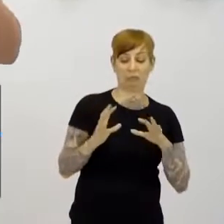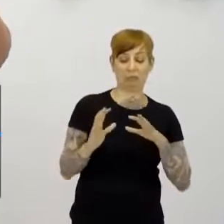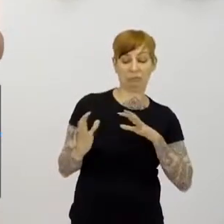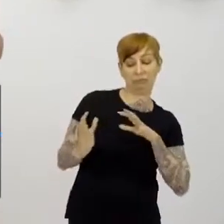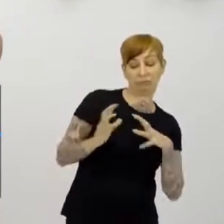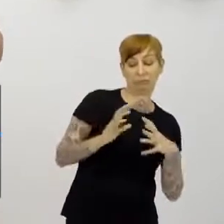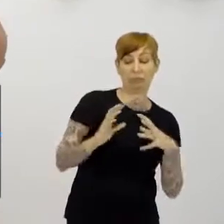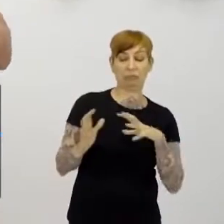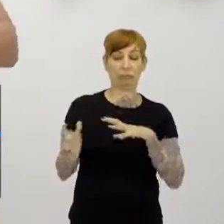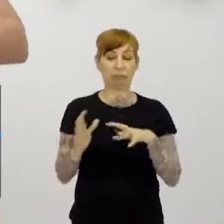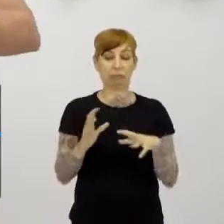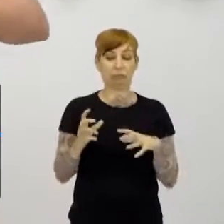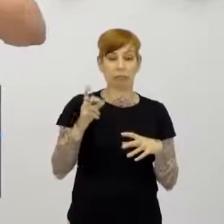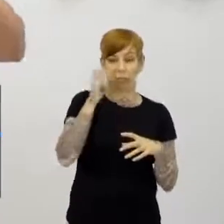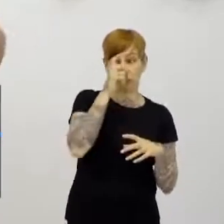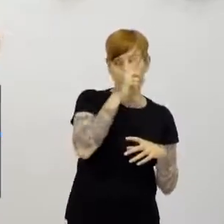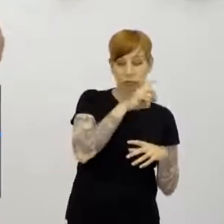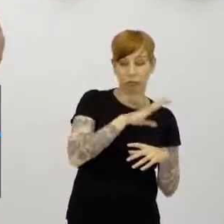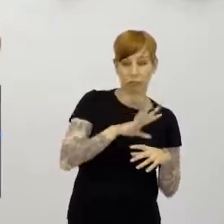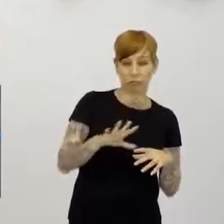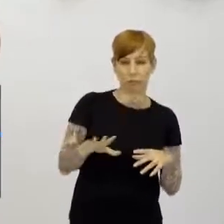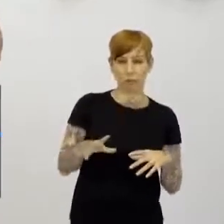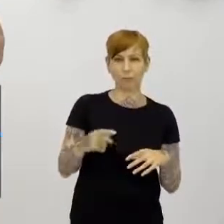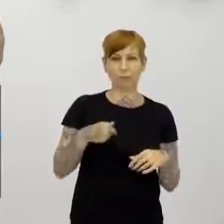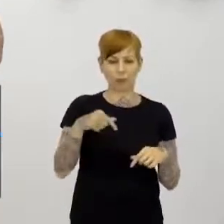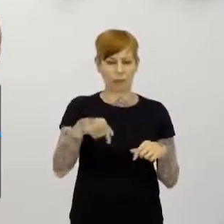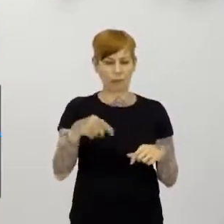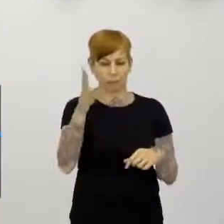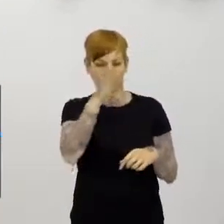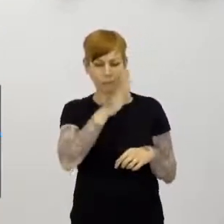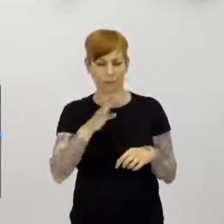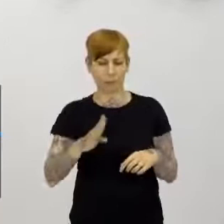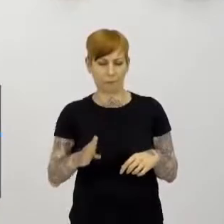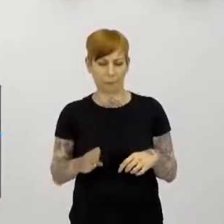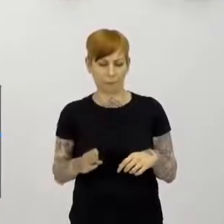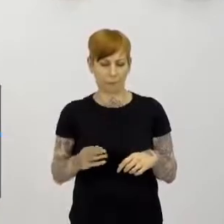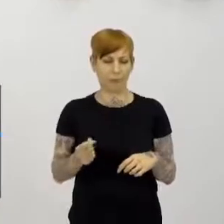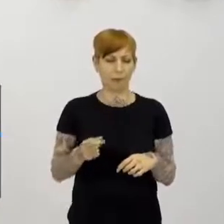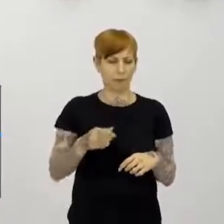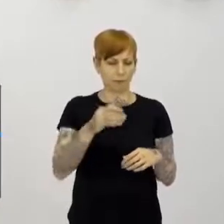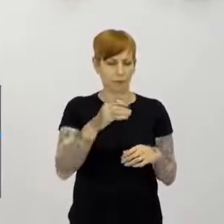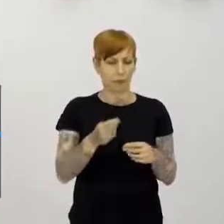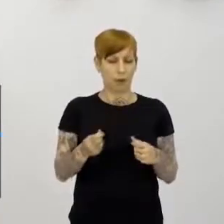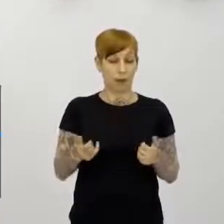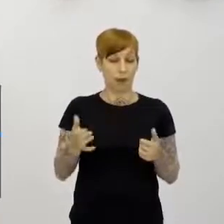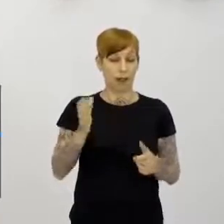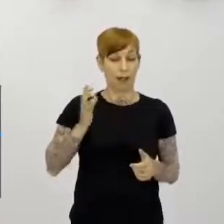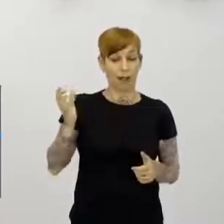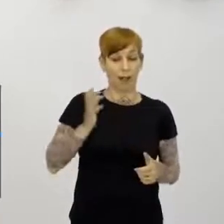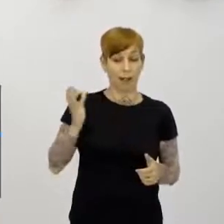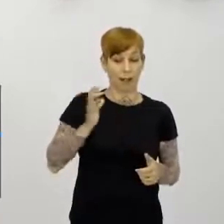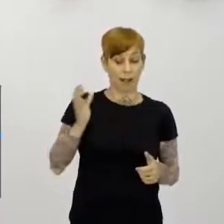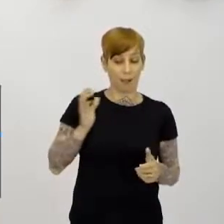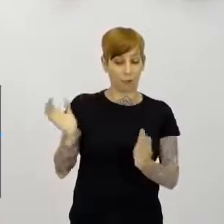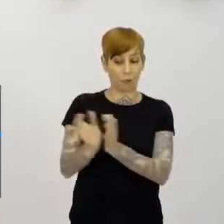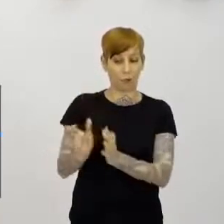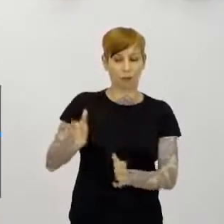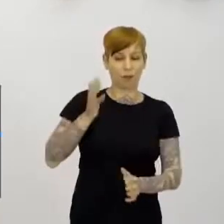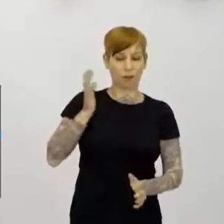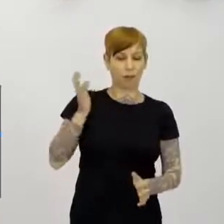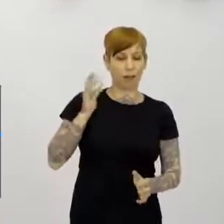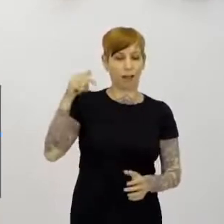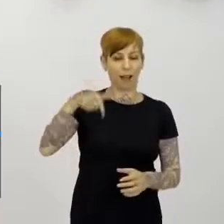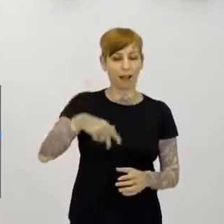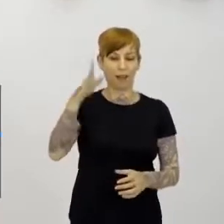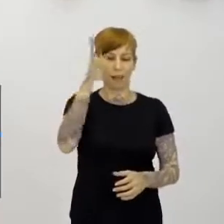os Estados Unidos, os grandes proprietários aqui do Brasil, a elite, né, a elite que está aqui no Brasil, começa a olhar Jânio Quadros